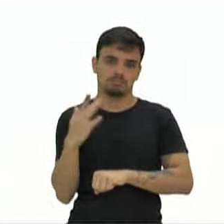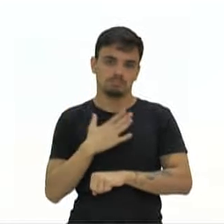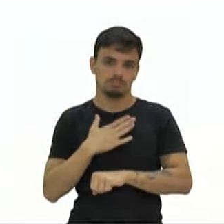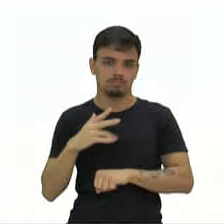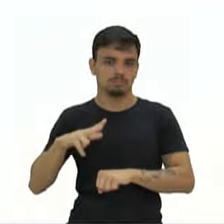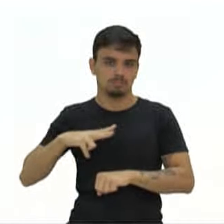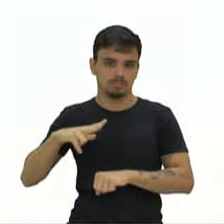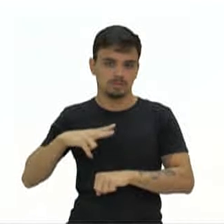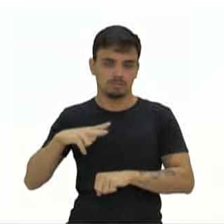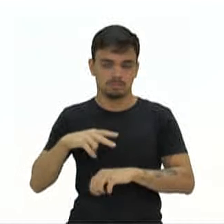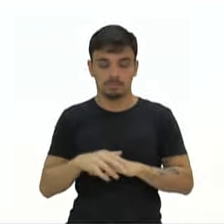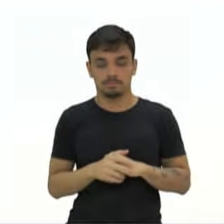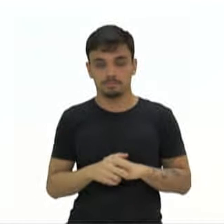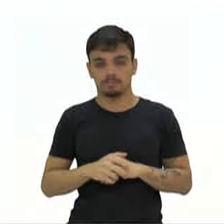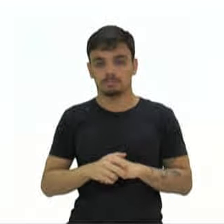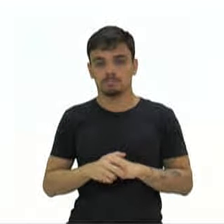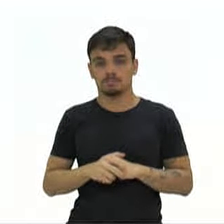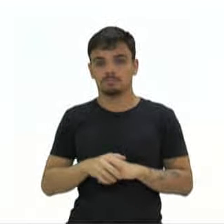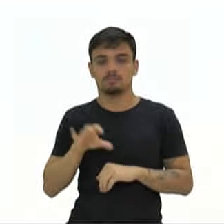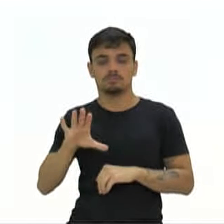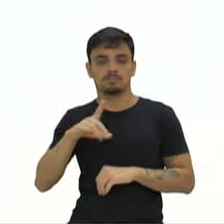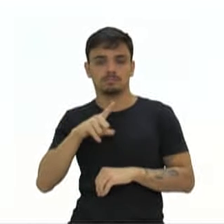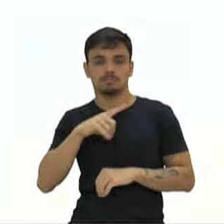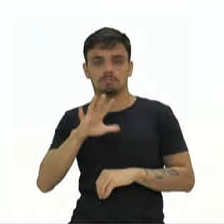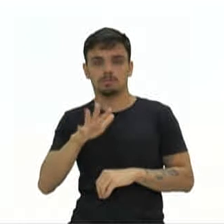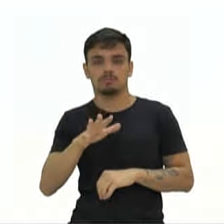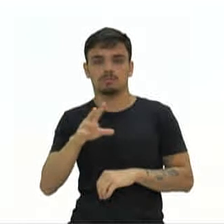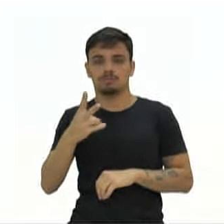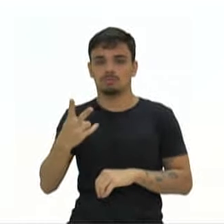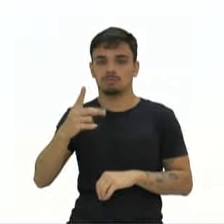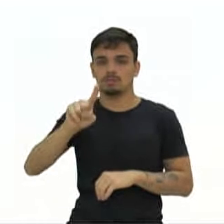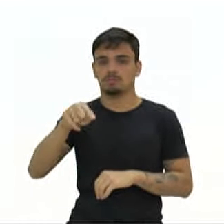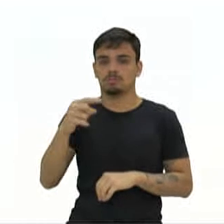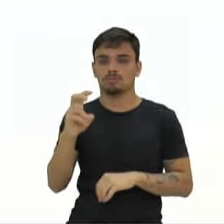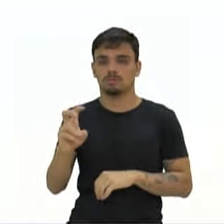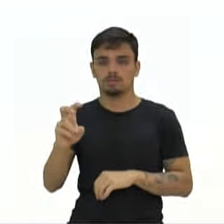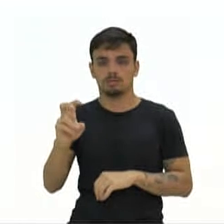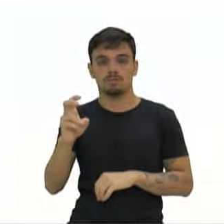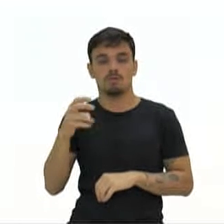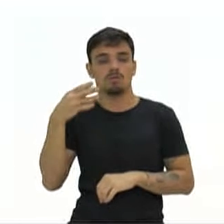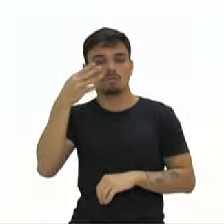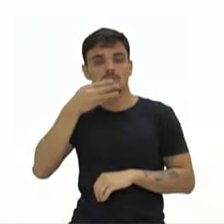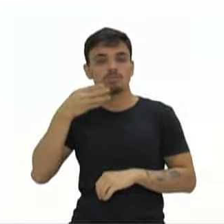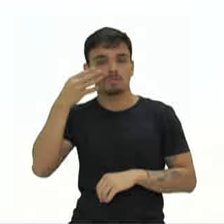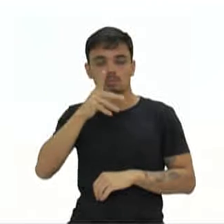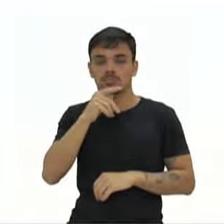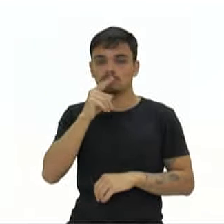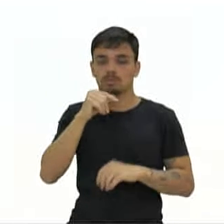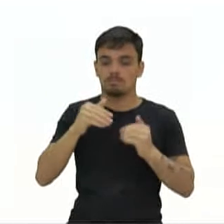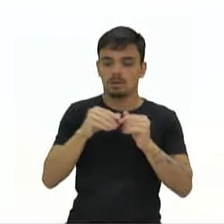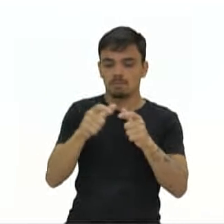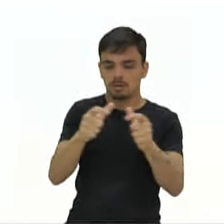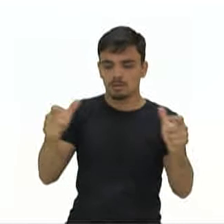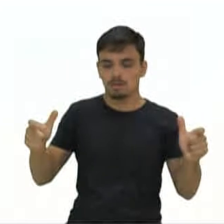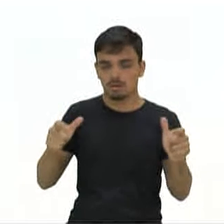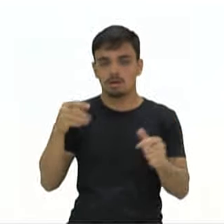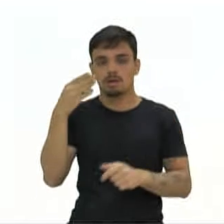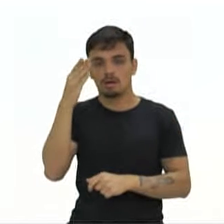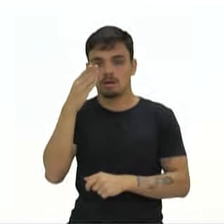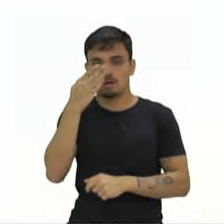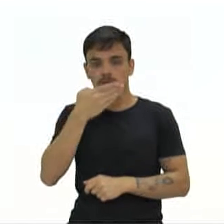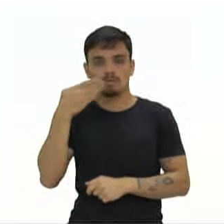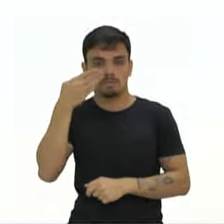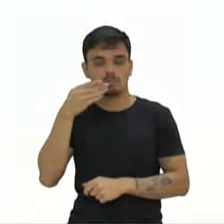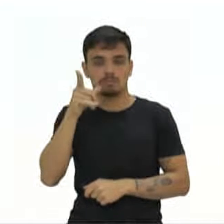dessalinizada, né? Então aí sobrou mais ou menos 2,5 de água doce. E a maior parte dessa água doce é de